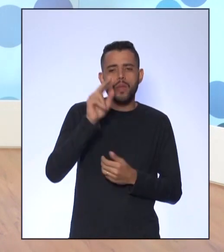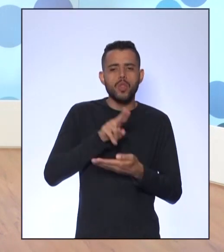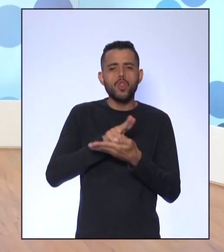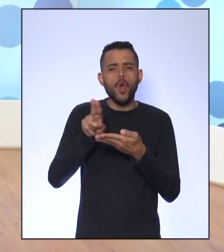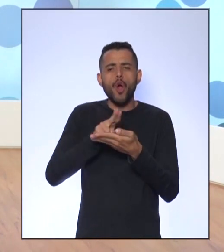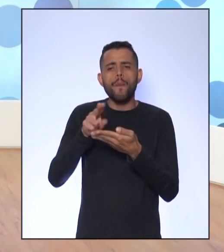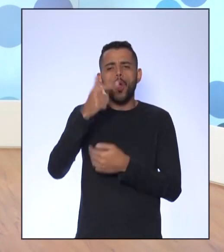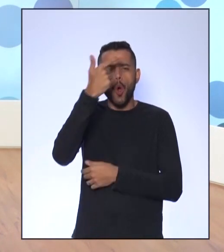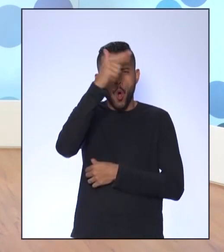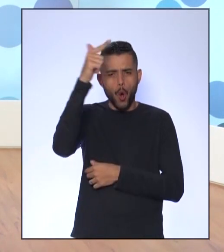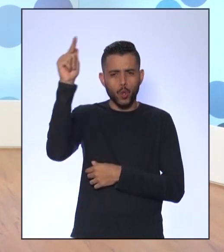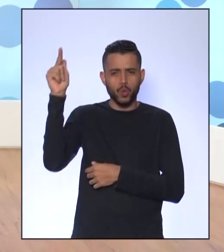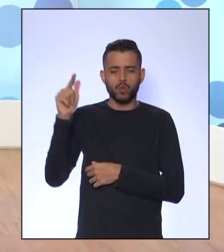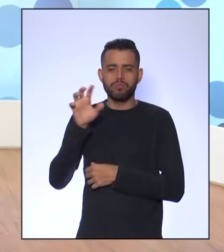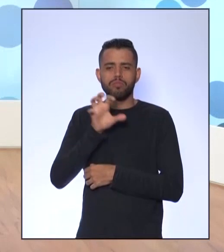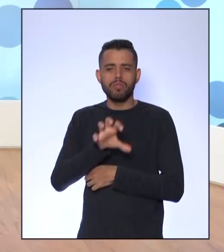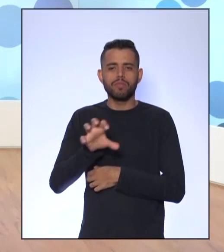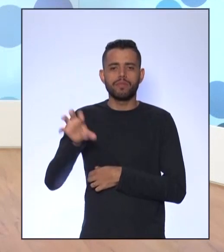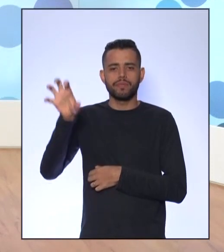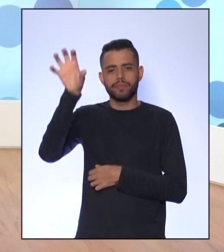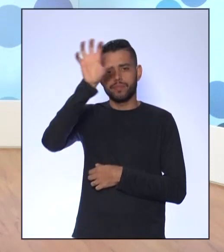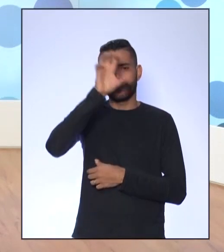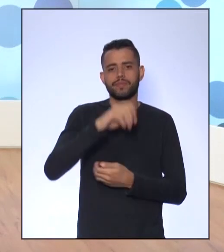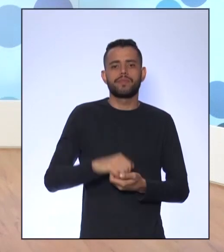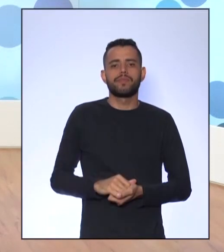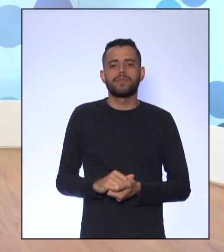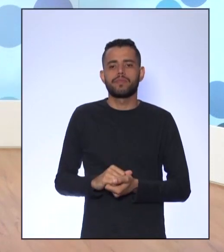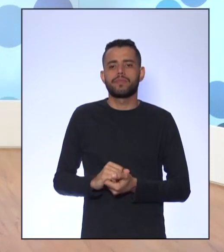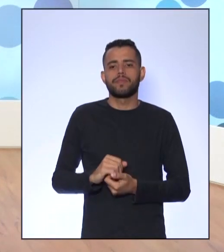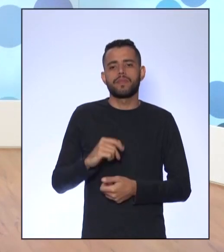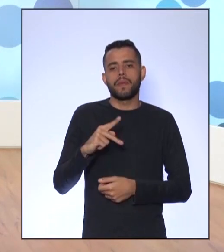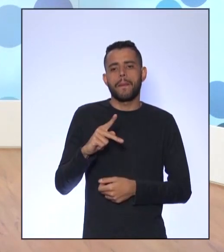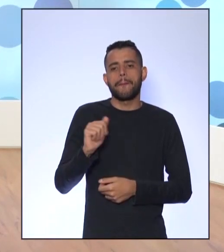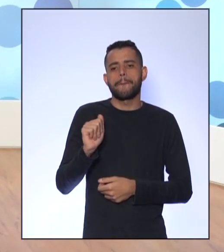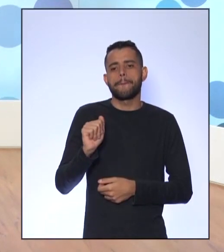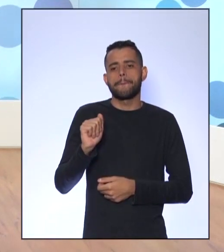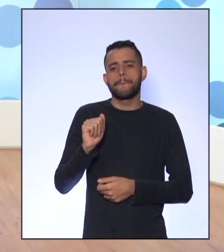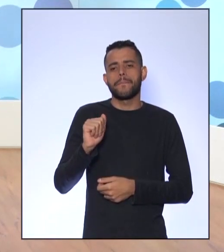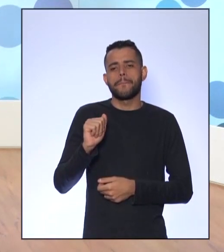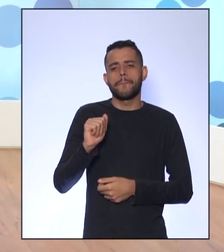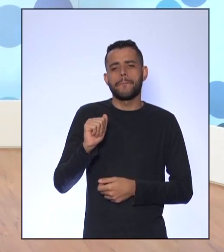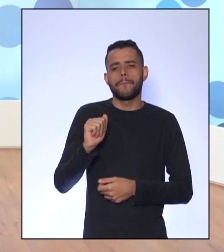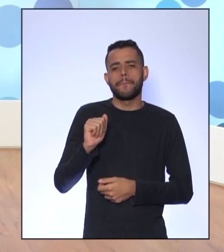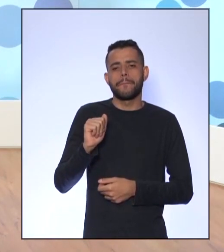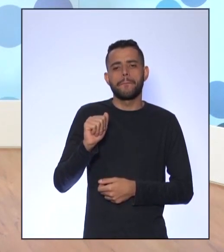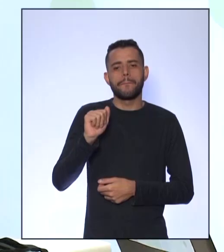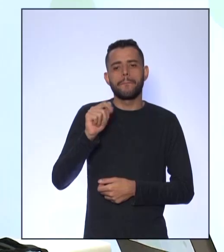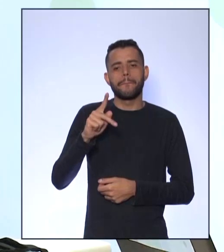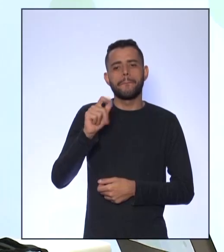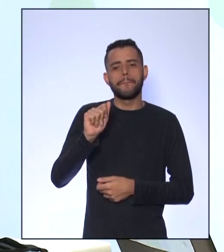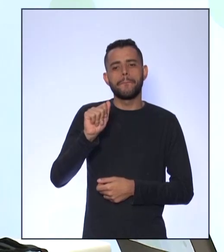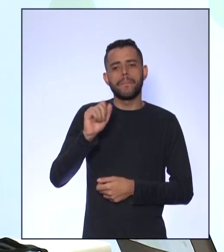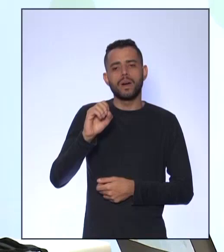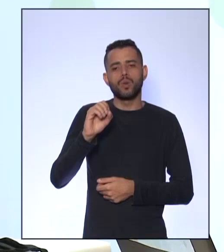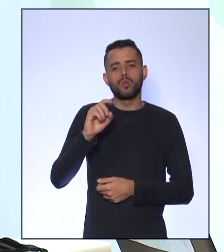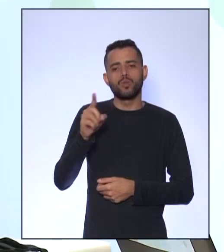que são apresentados em outras regiões do nosso país? Eu conheço por pãozinho. Pãozinho? Então, eu vou colocar para